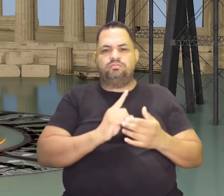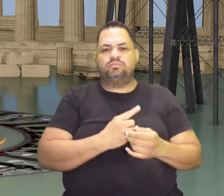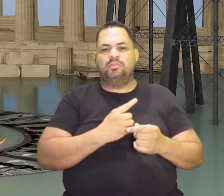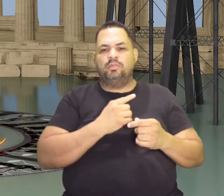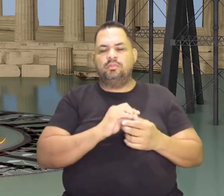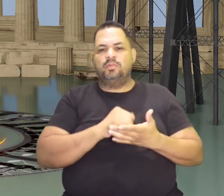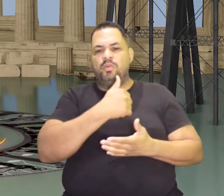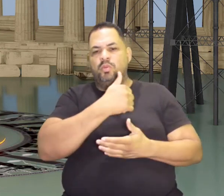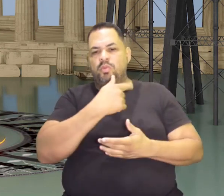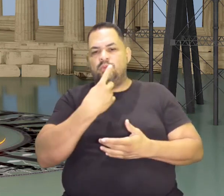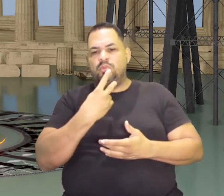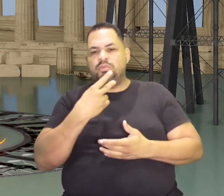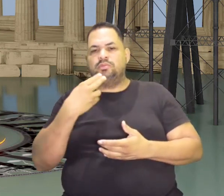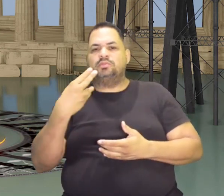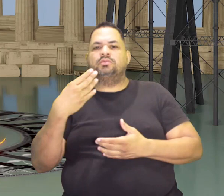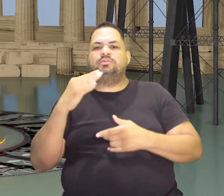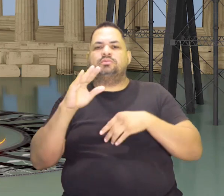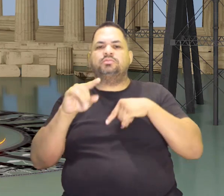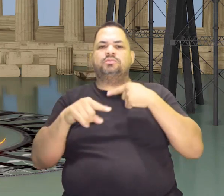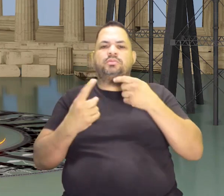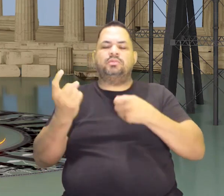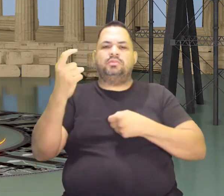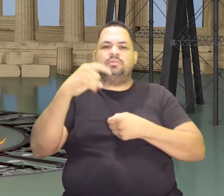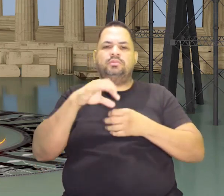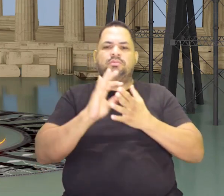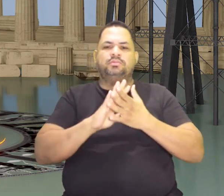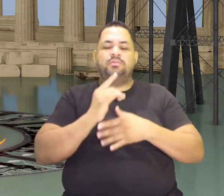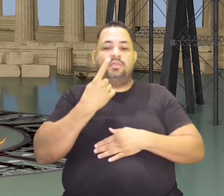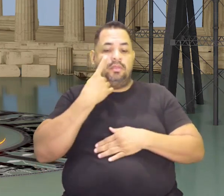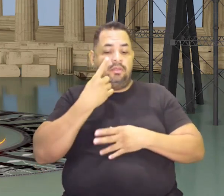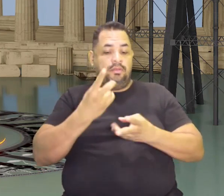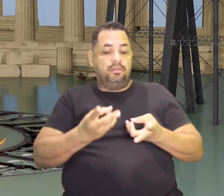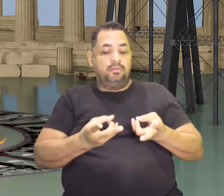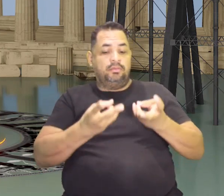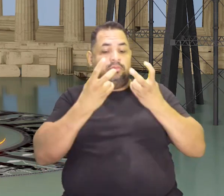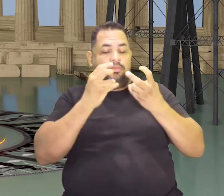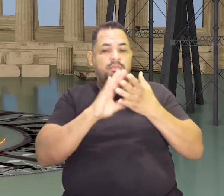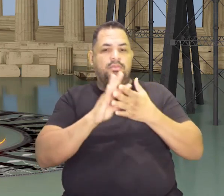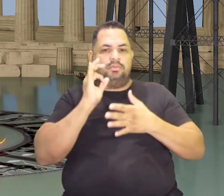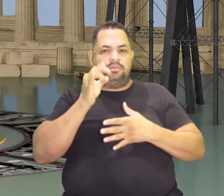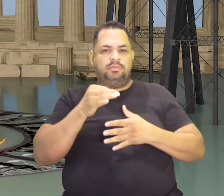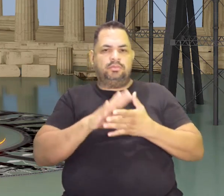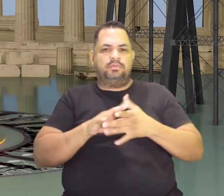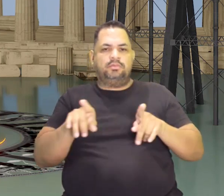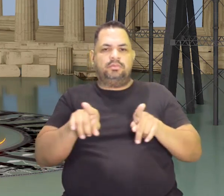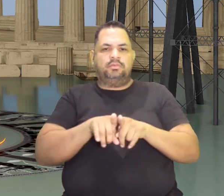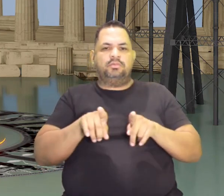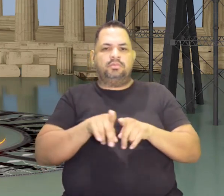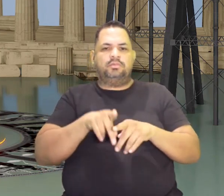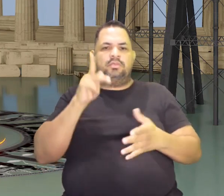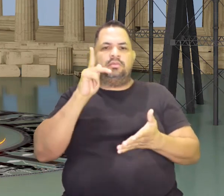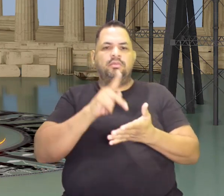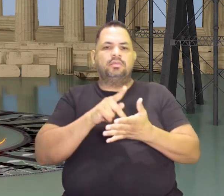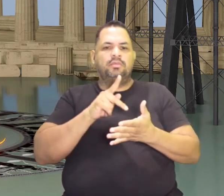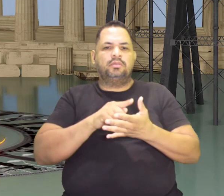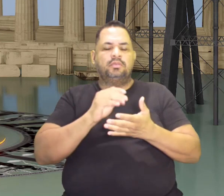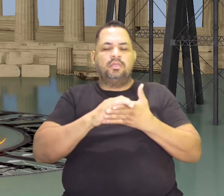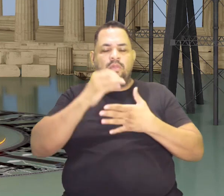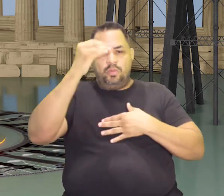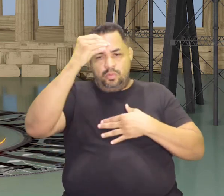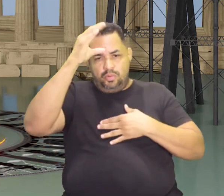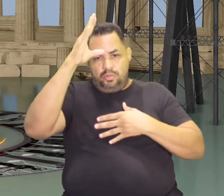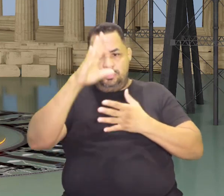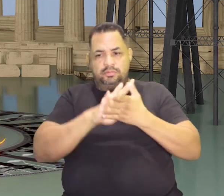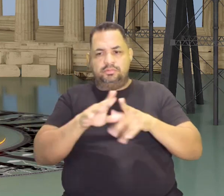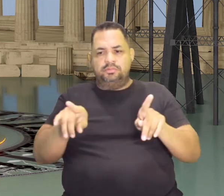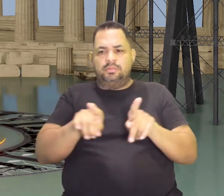maiores. Depois enumerar, eu vou voltar se deu certo. Isso também é válido, sabe para quê? Não só no âmbito do conhecimento, mas na